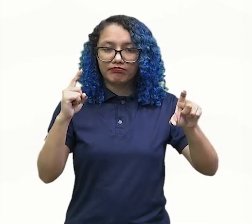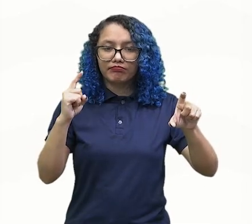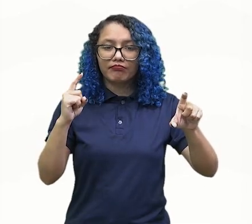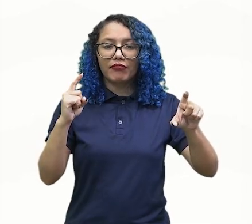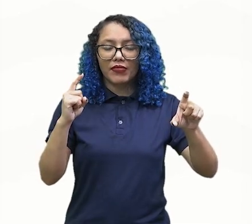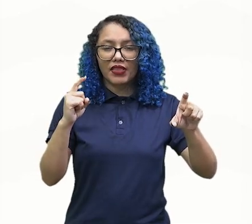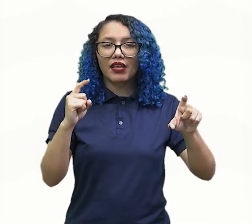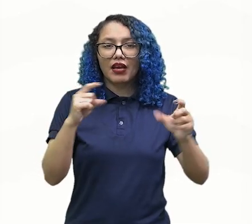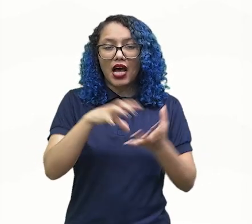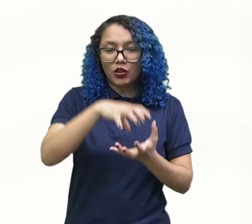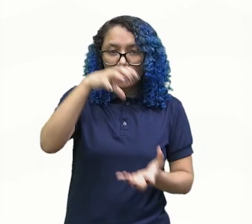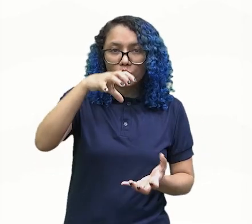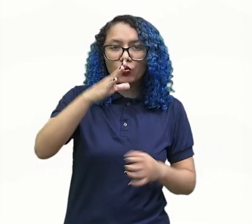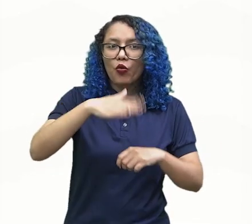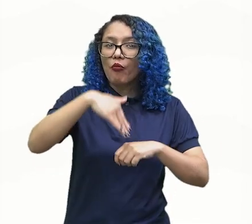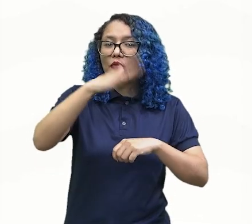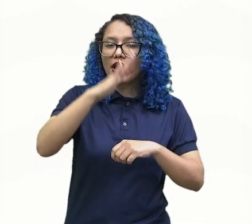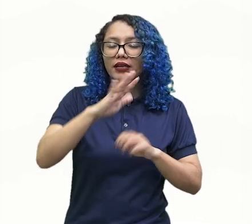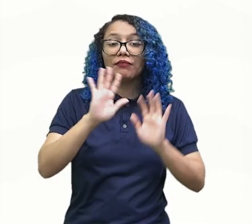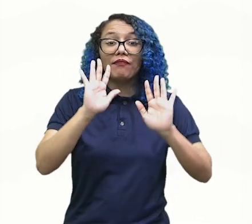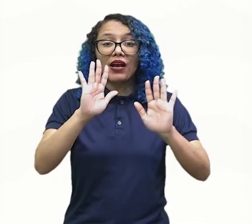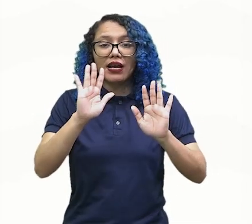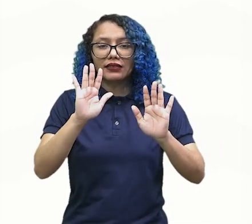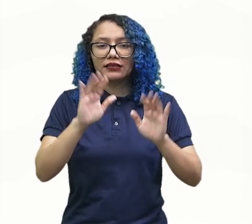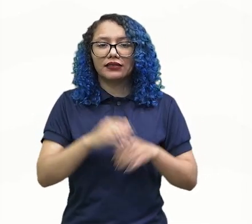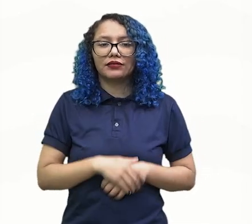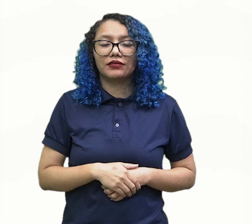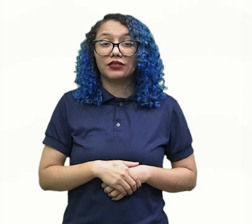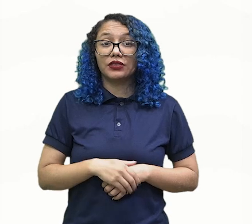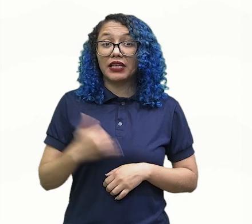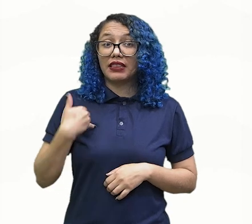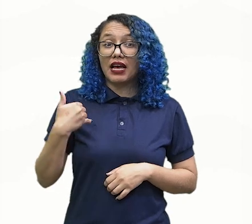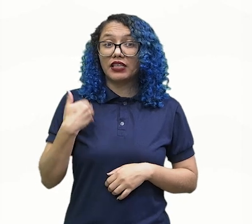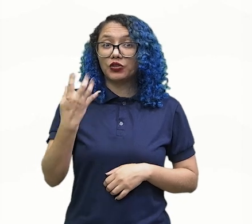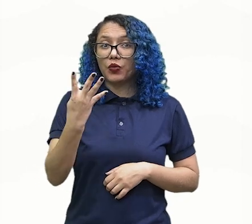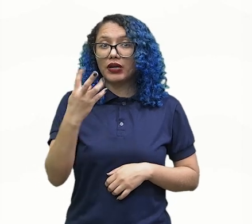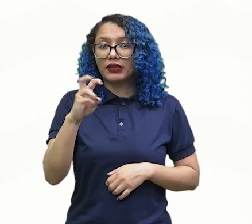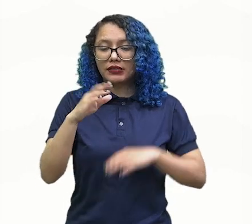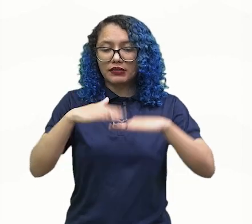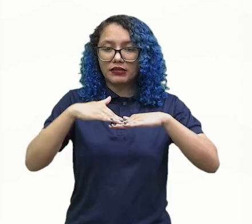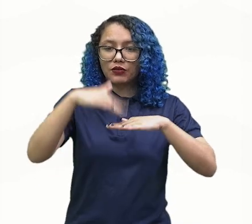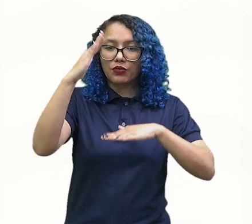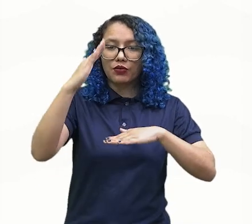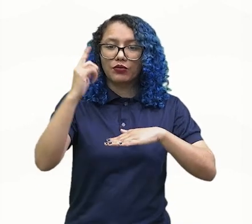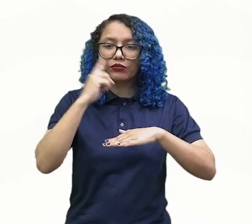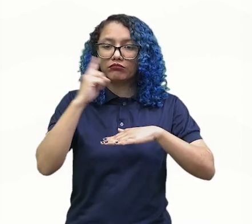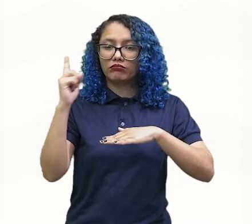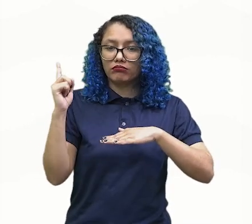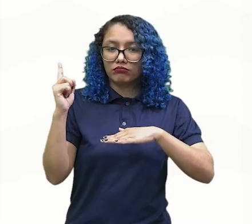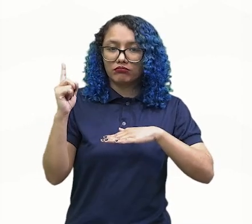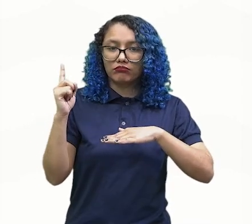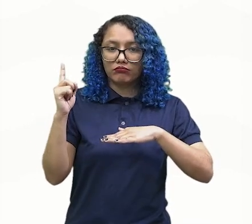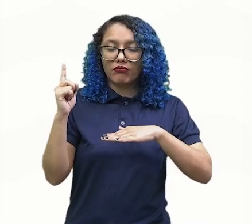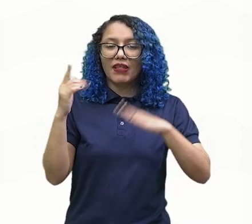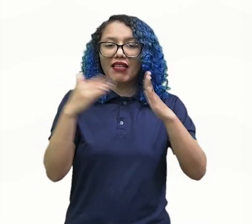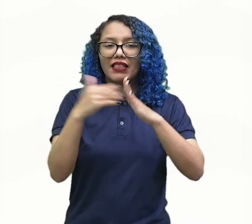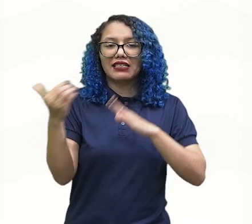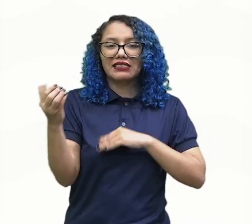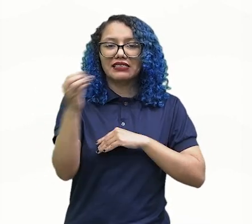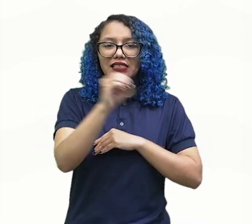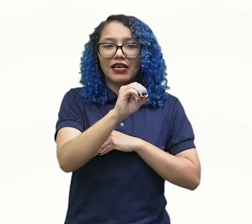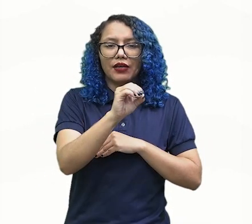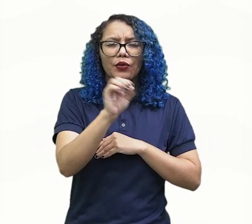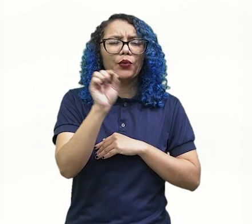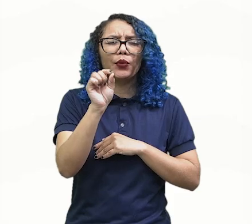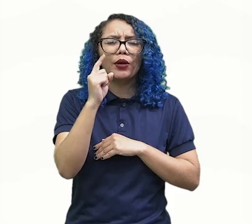aumenta um pouco mais do que as crianças, porém, quando chega a partir dos 45 até os 100 anos ou